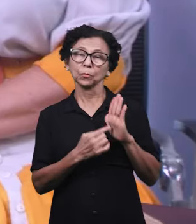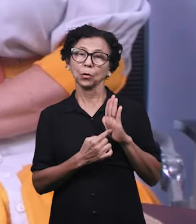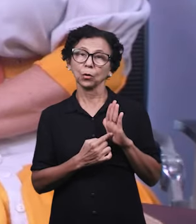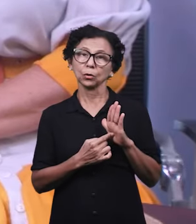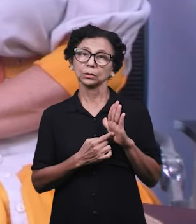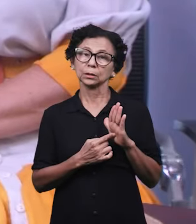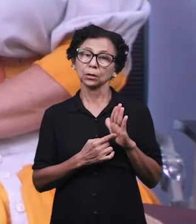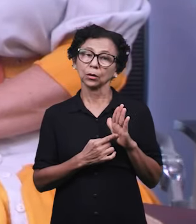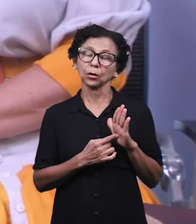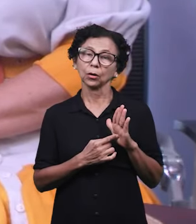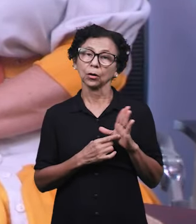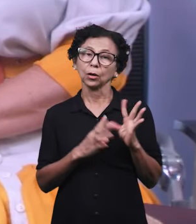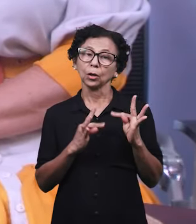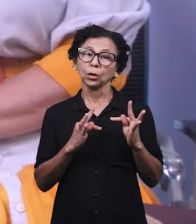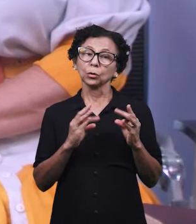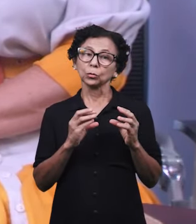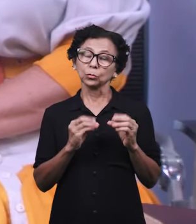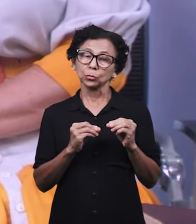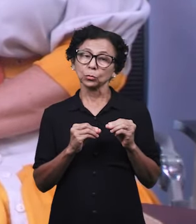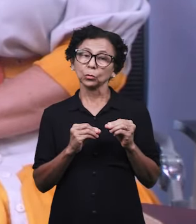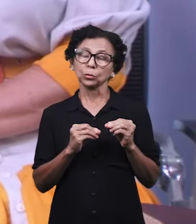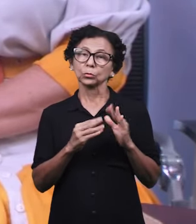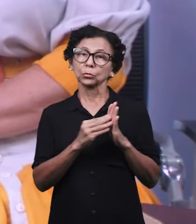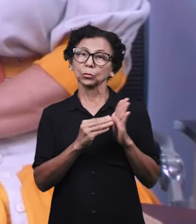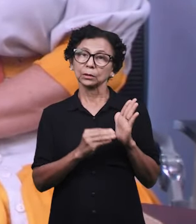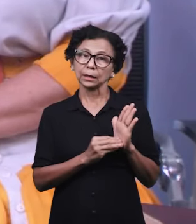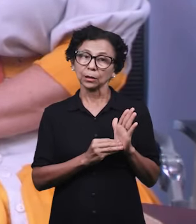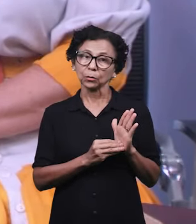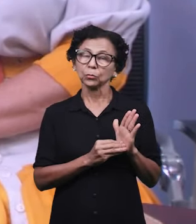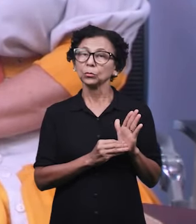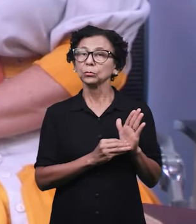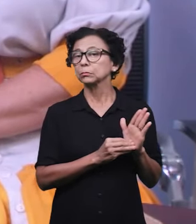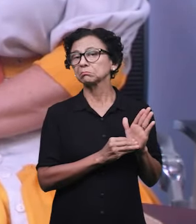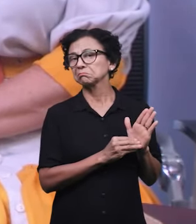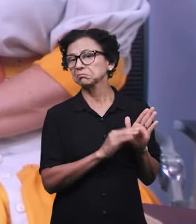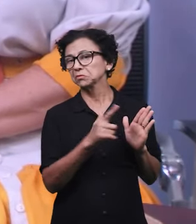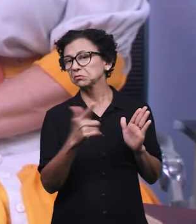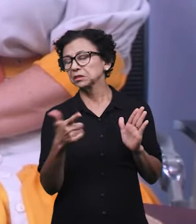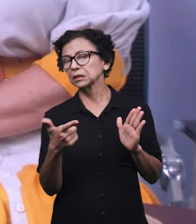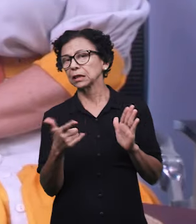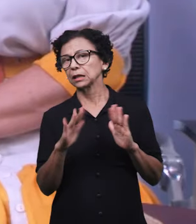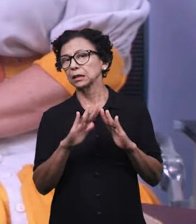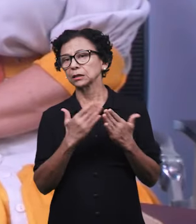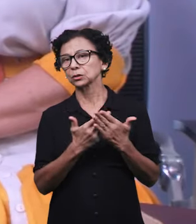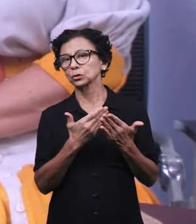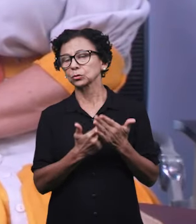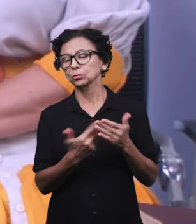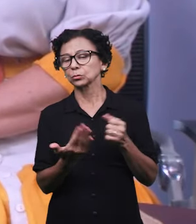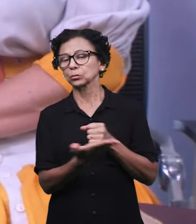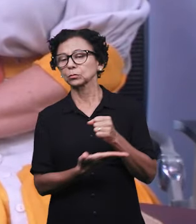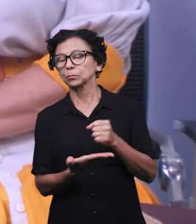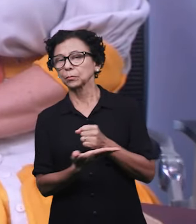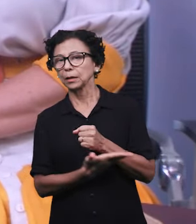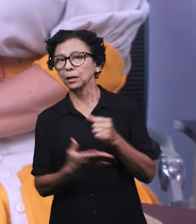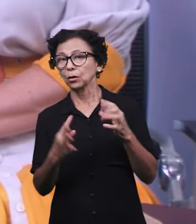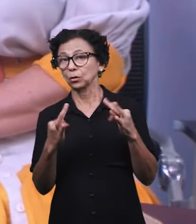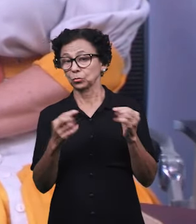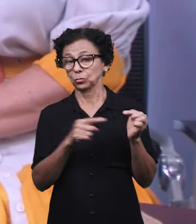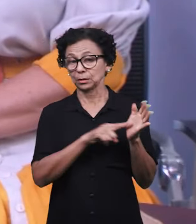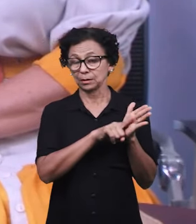escola básica, né? Então, nem todas as pesquisas que aqui estão sendo mencionadas estão presentes nos livros didáticos. Então,